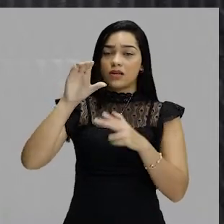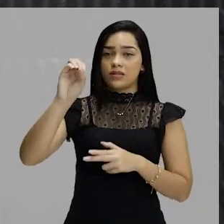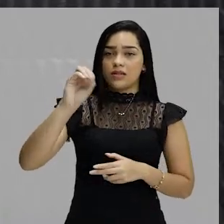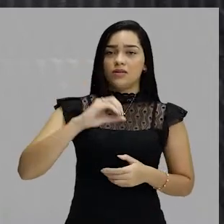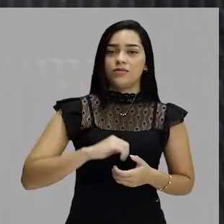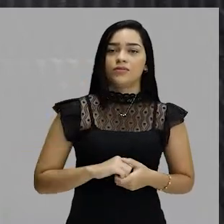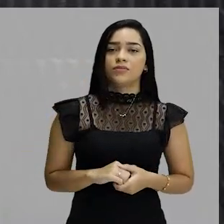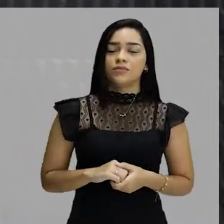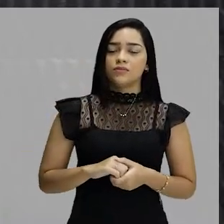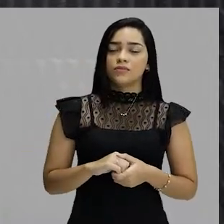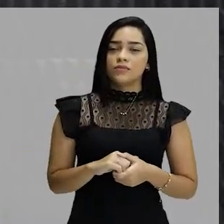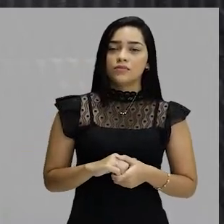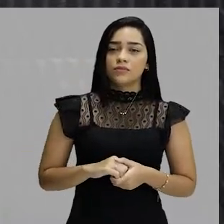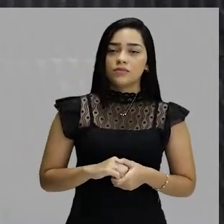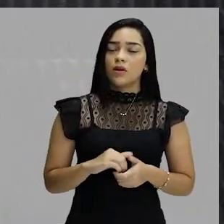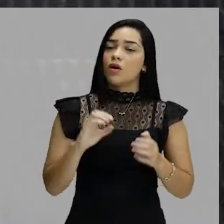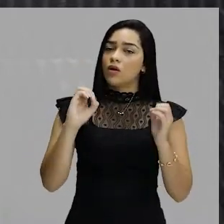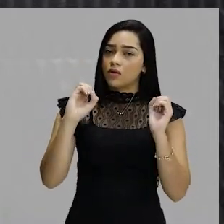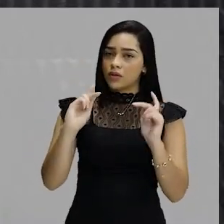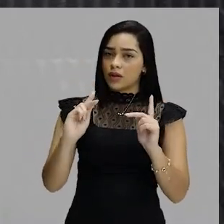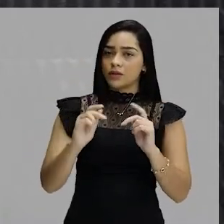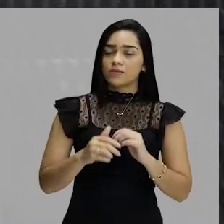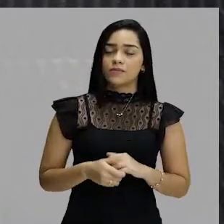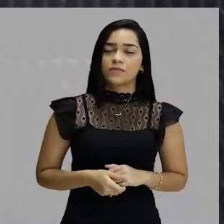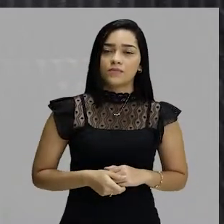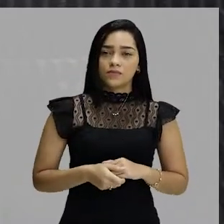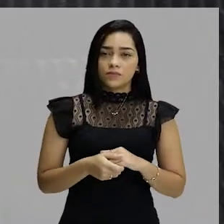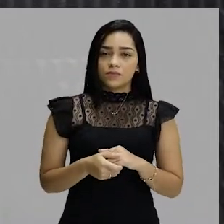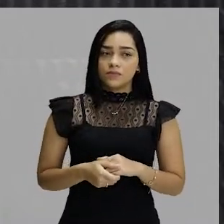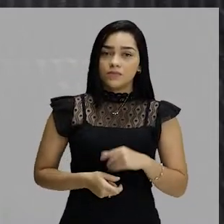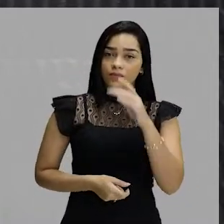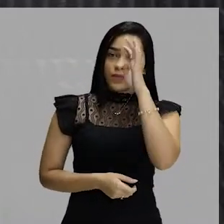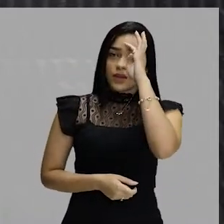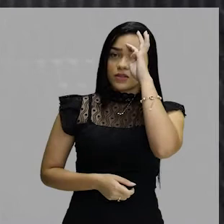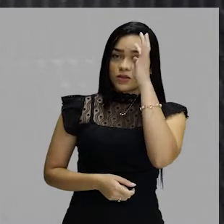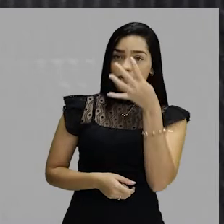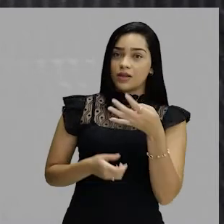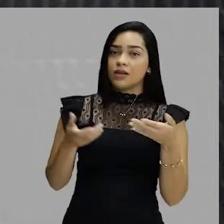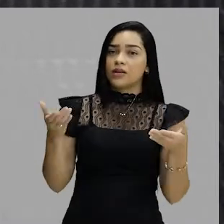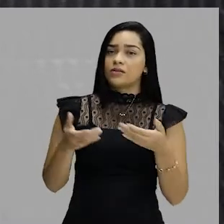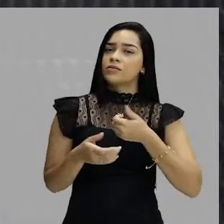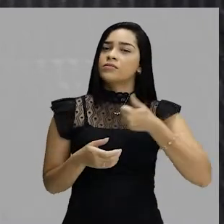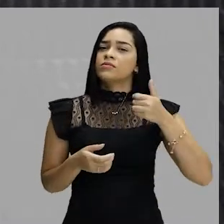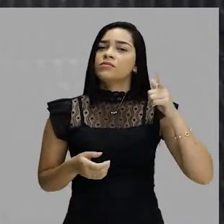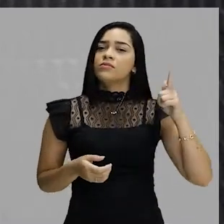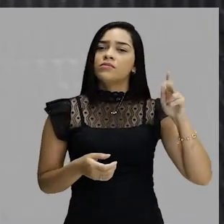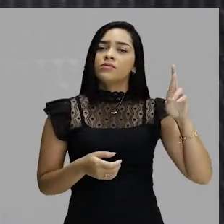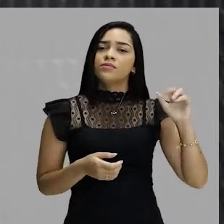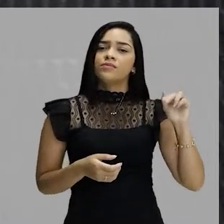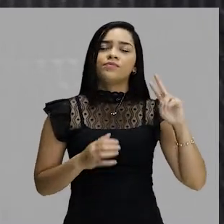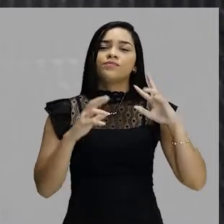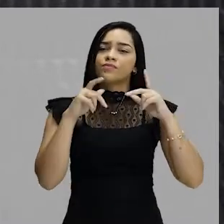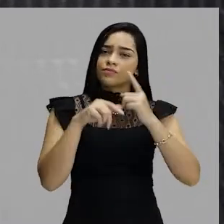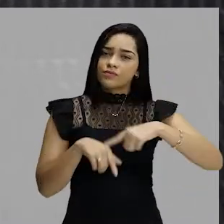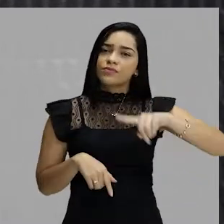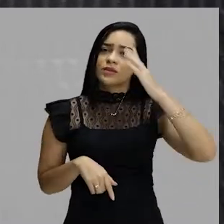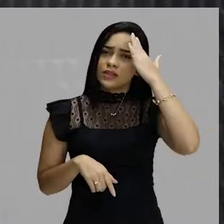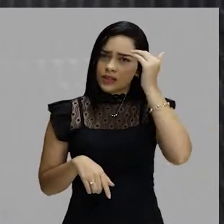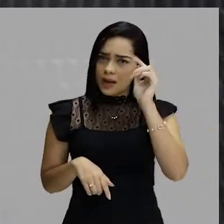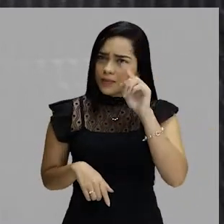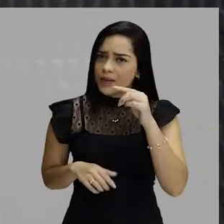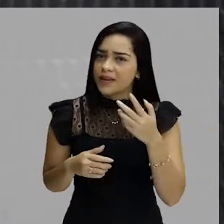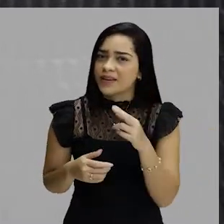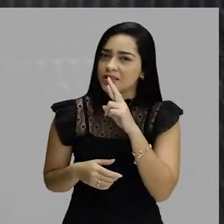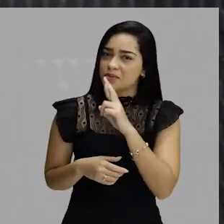zero. Ok. Vamos resolver essa equaçãozinha do primeiro grau. Todo mundo sabe resolver uma